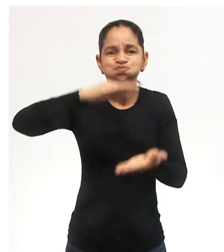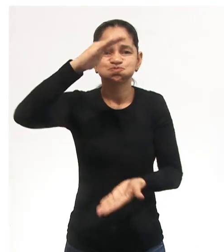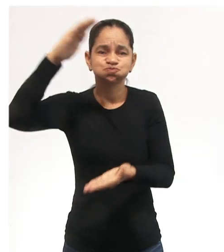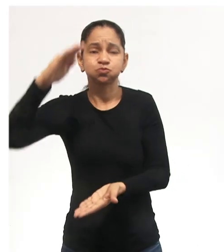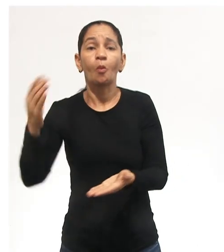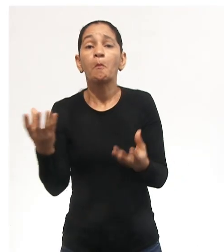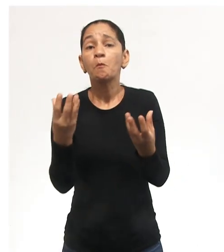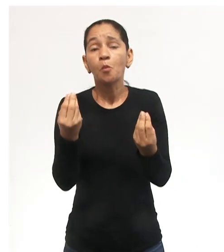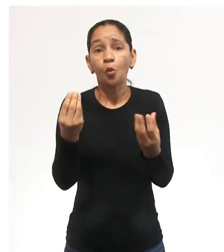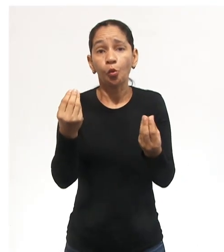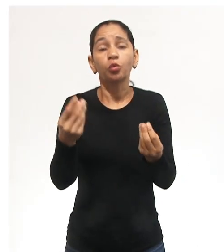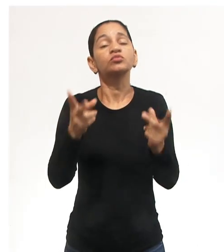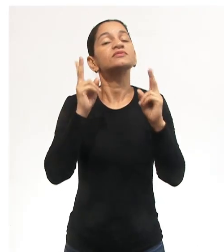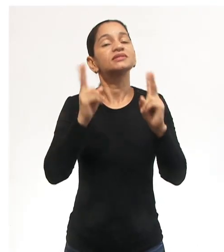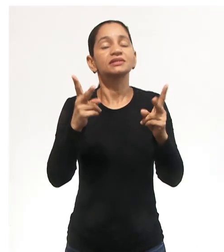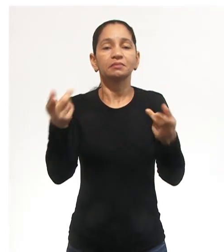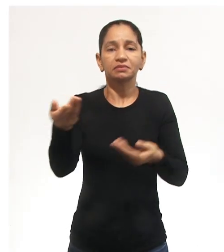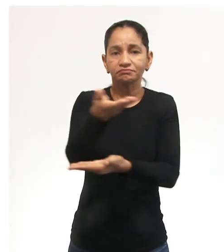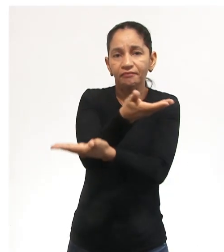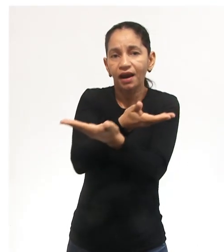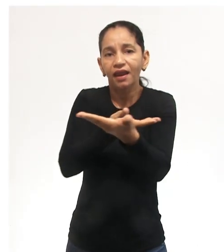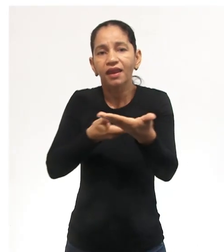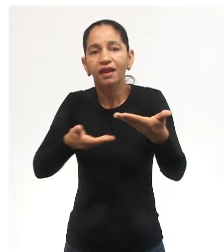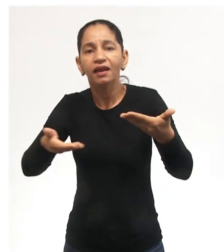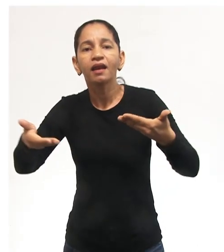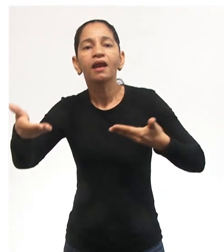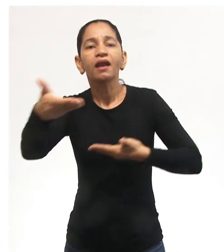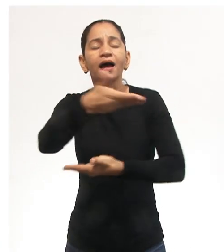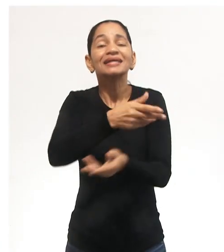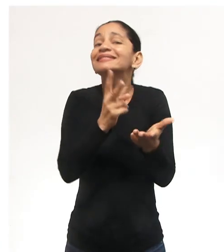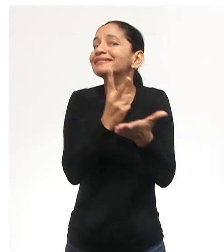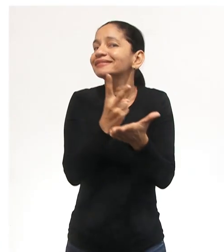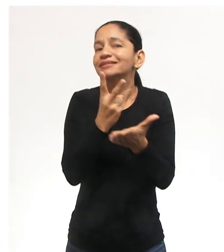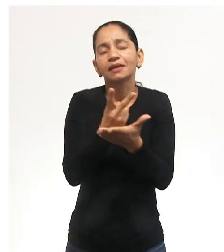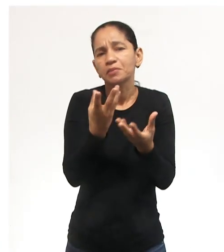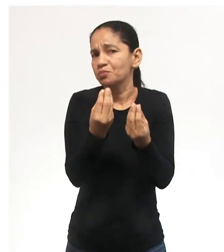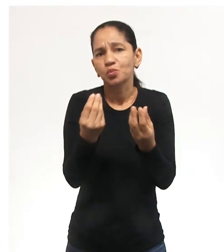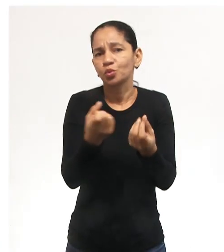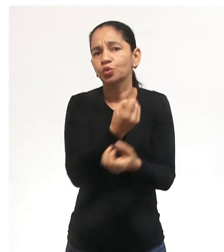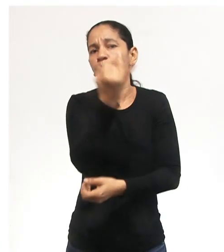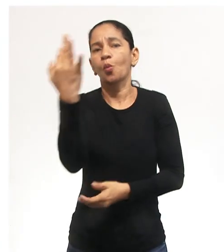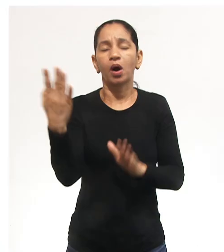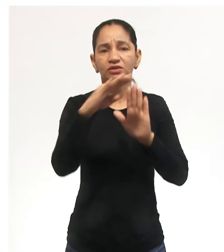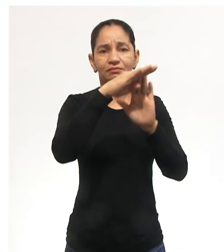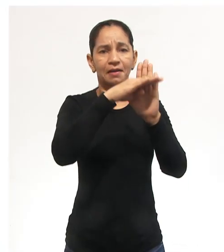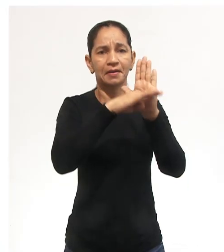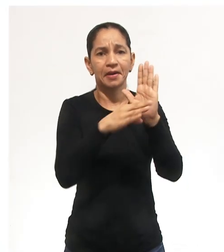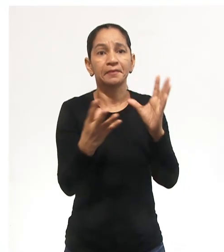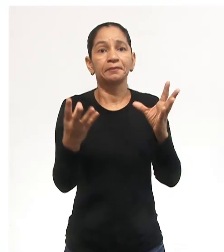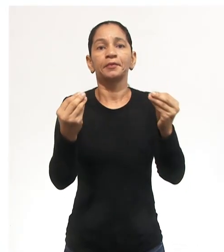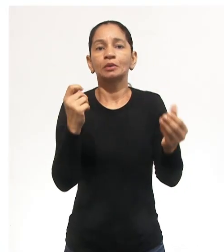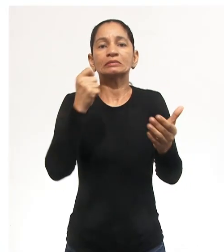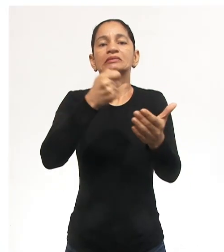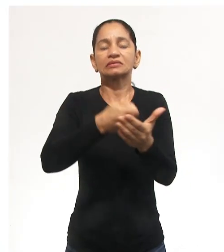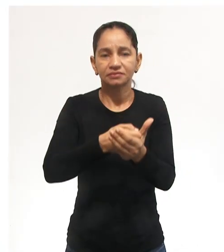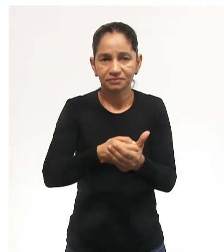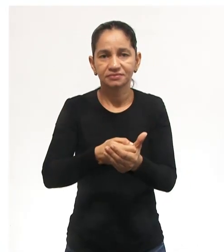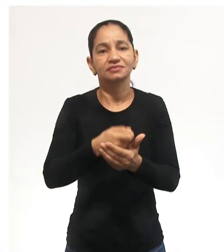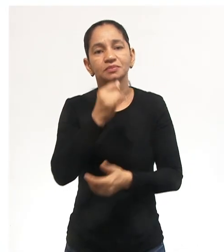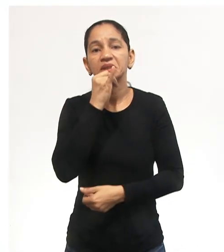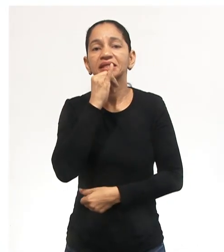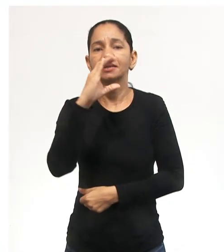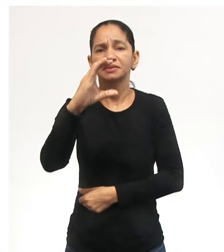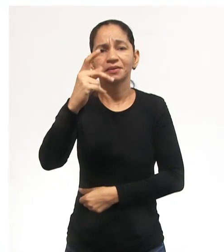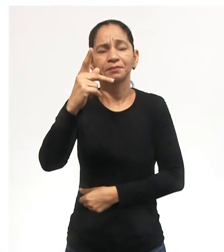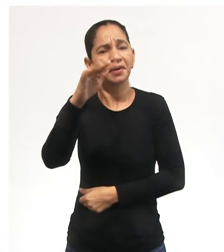eletrônico: negociações em maior volume, que o consumidor final não vai comprar grandes volumes, né? Às